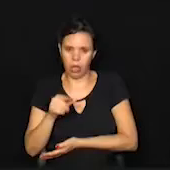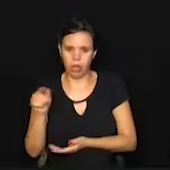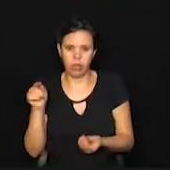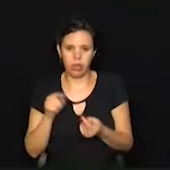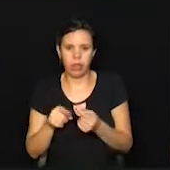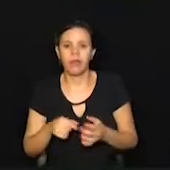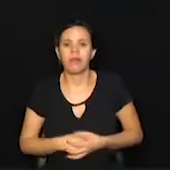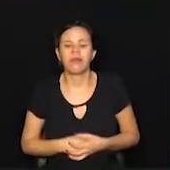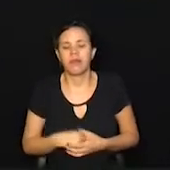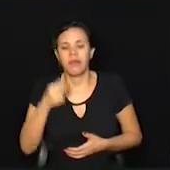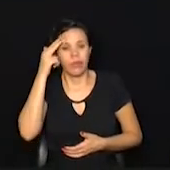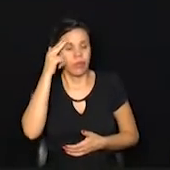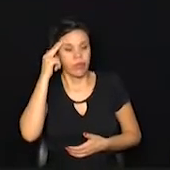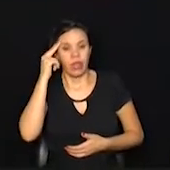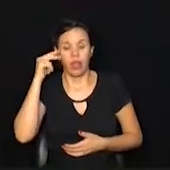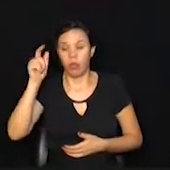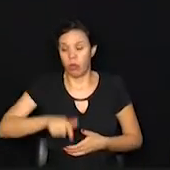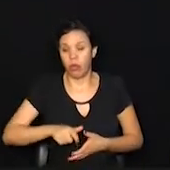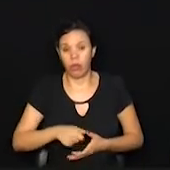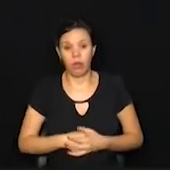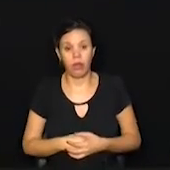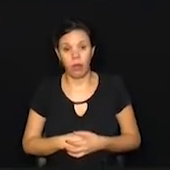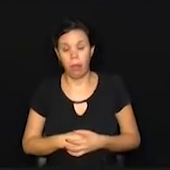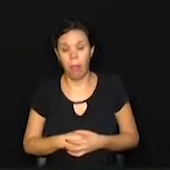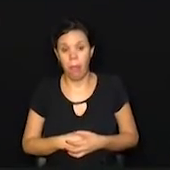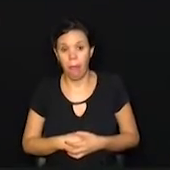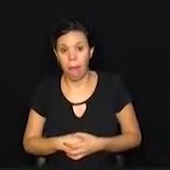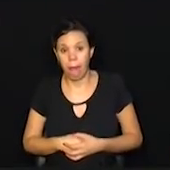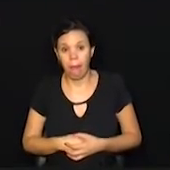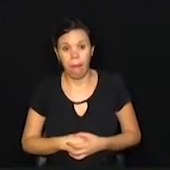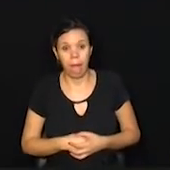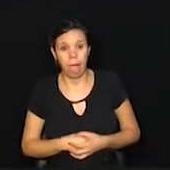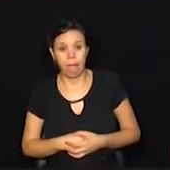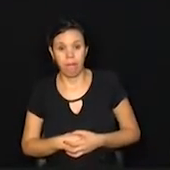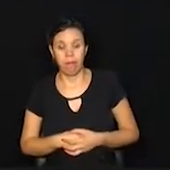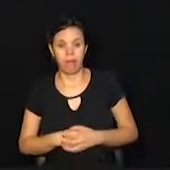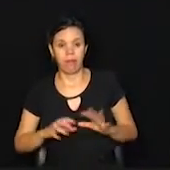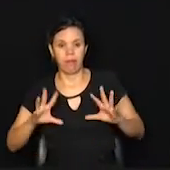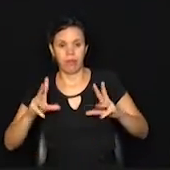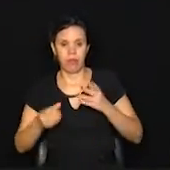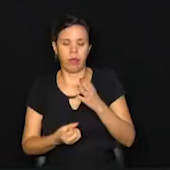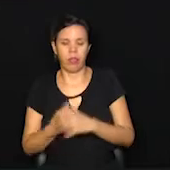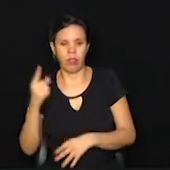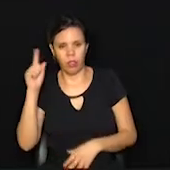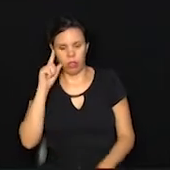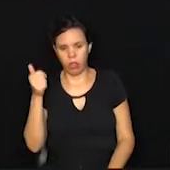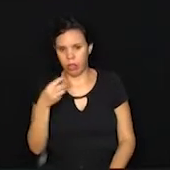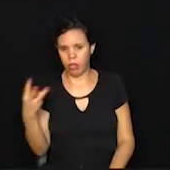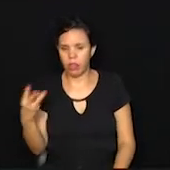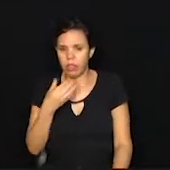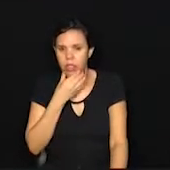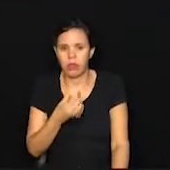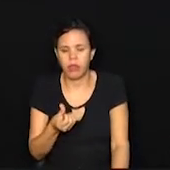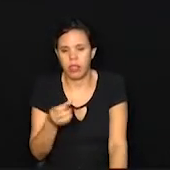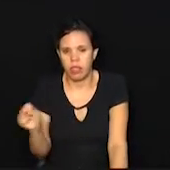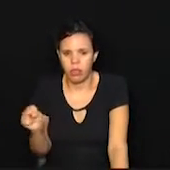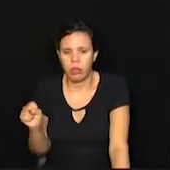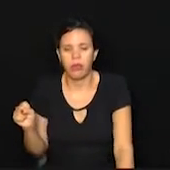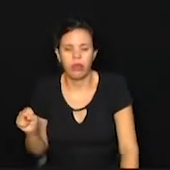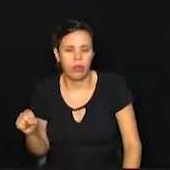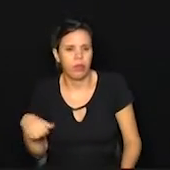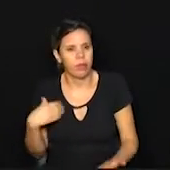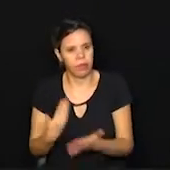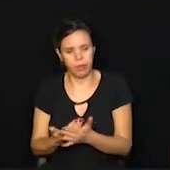o sonho do cara entendeu e isso tudo acontece no dia três de dezembro 68 E aí a partir